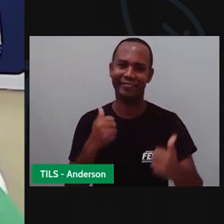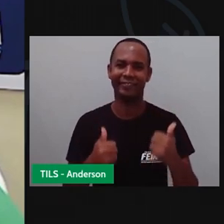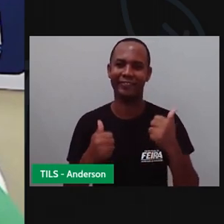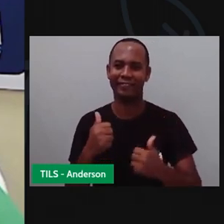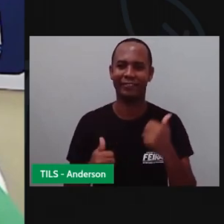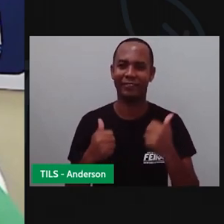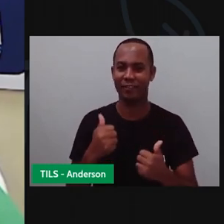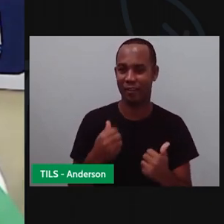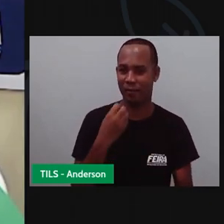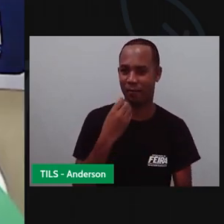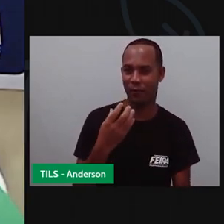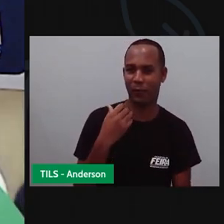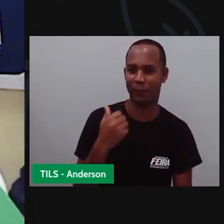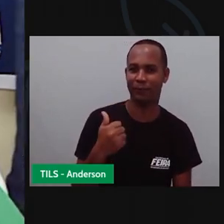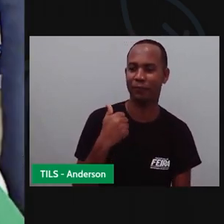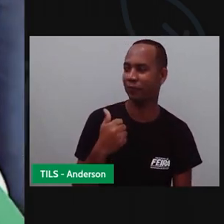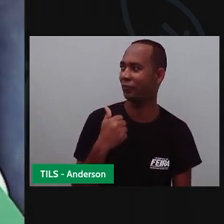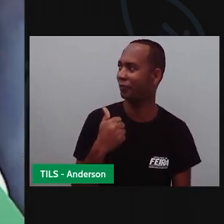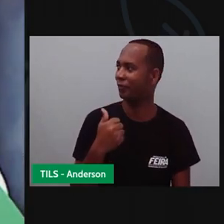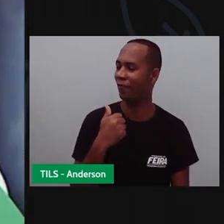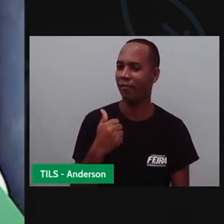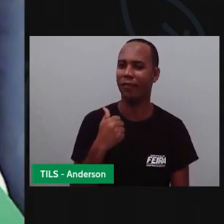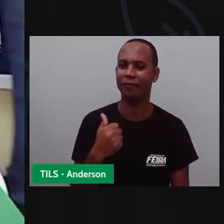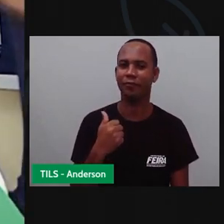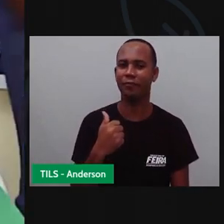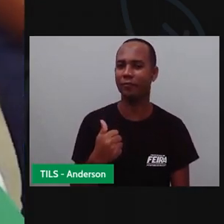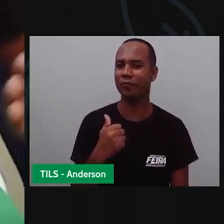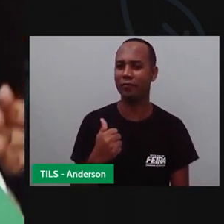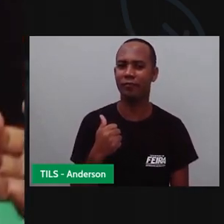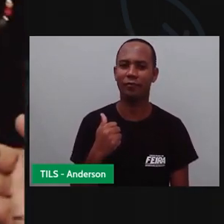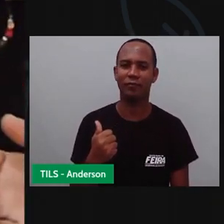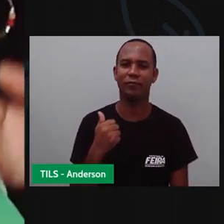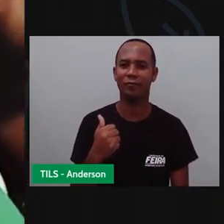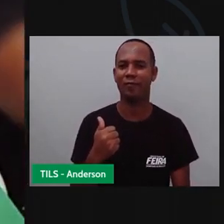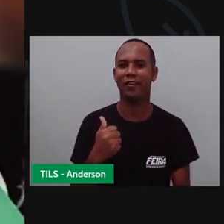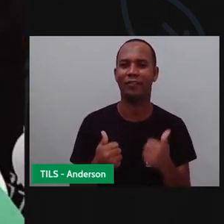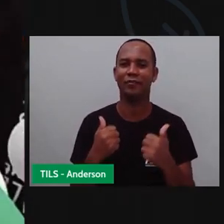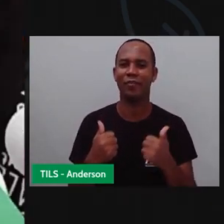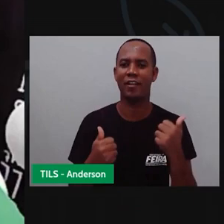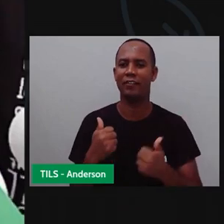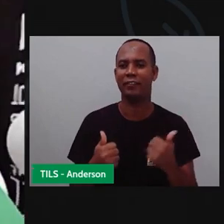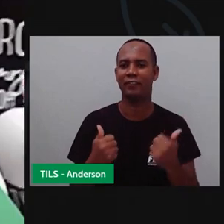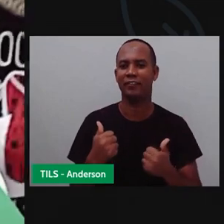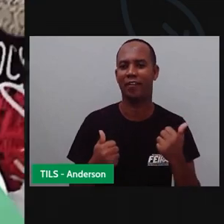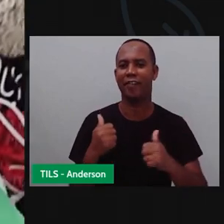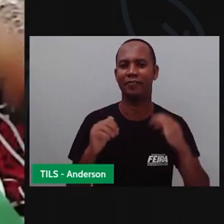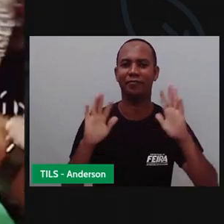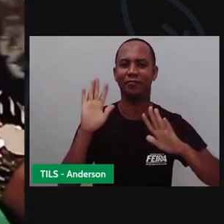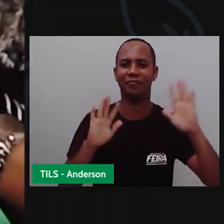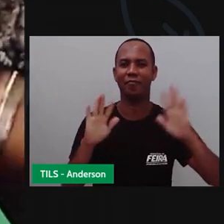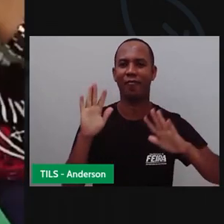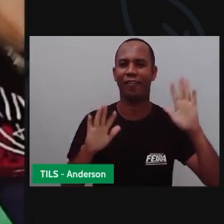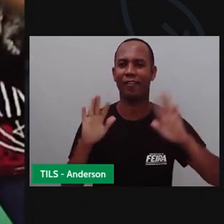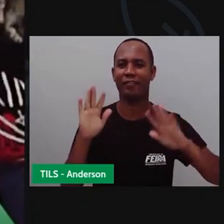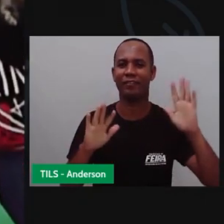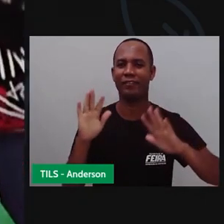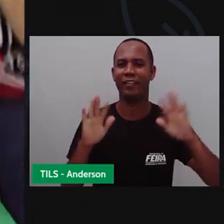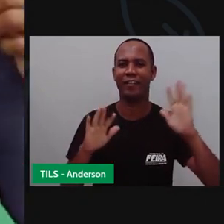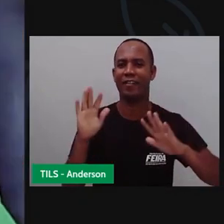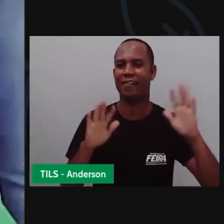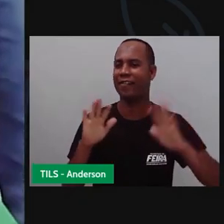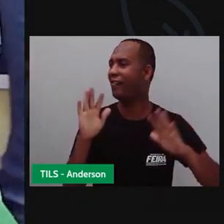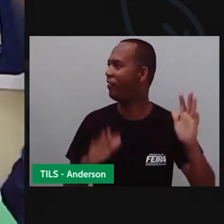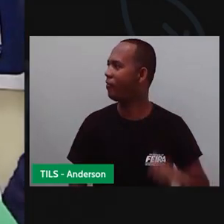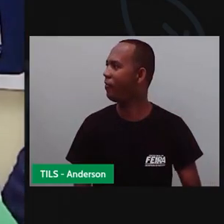vocês pro Vani apareça tem que abaixar prova Abaixa mais aí é o Cavani aí com você Oi